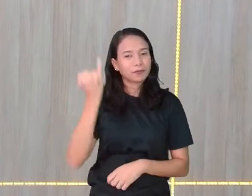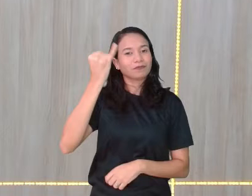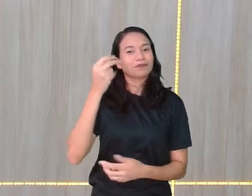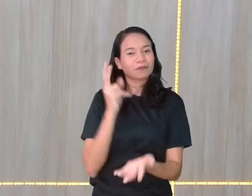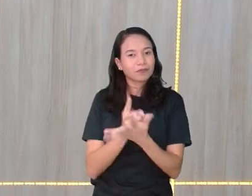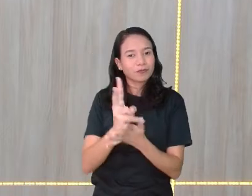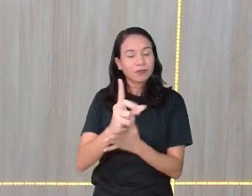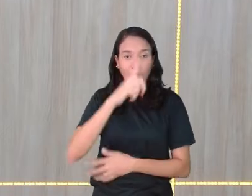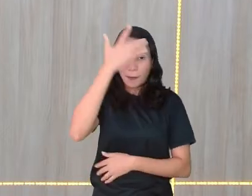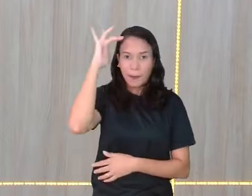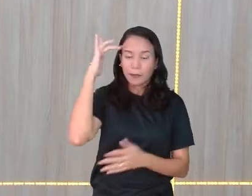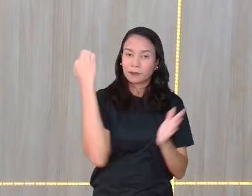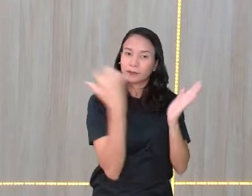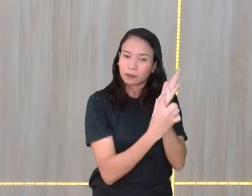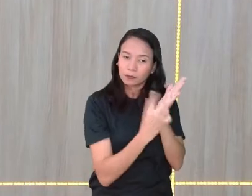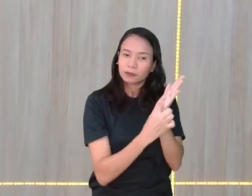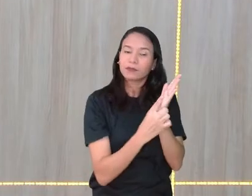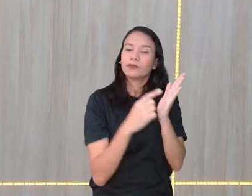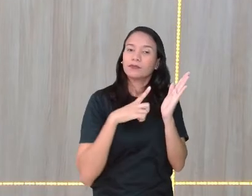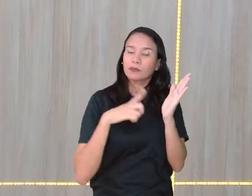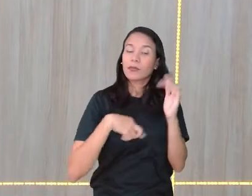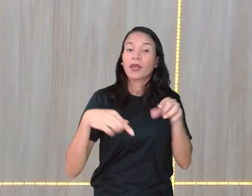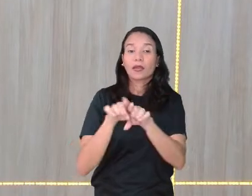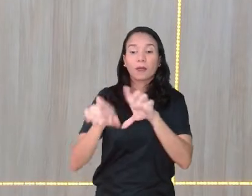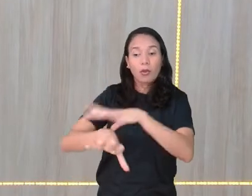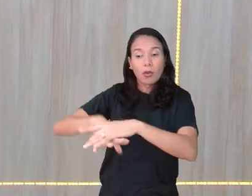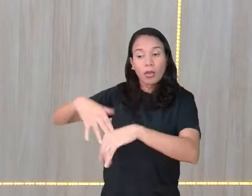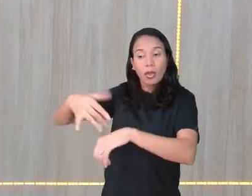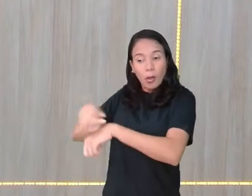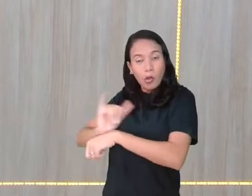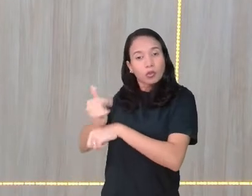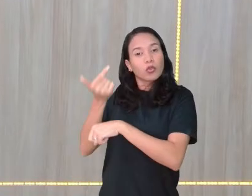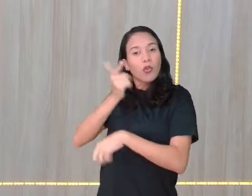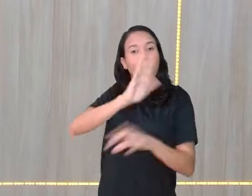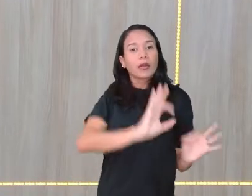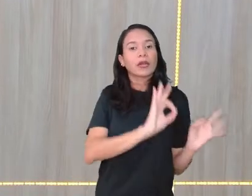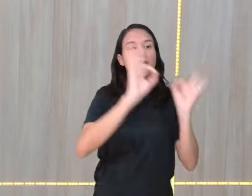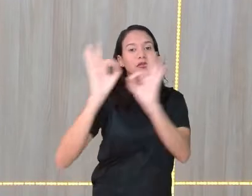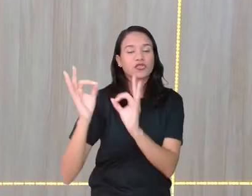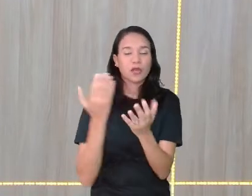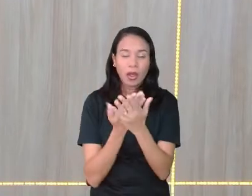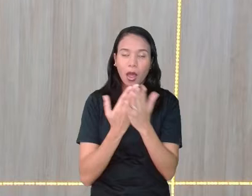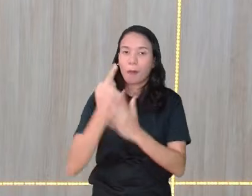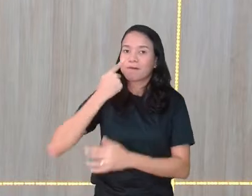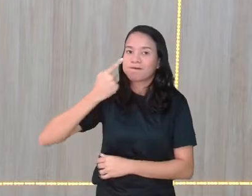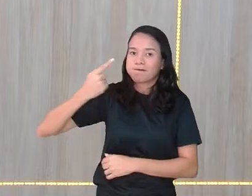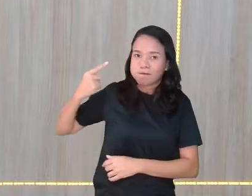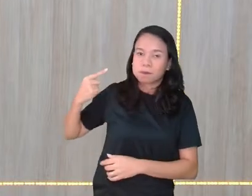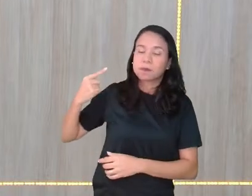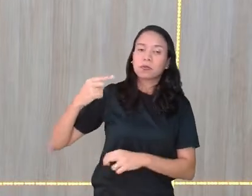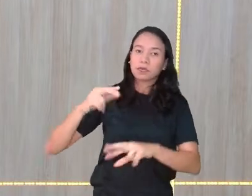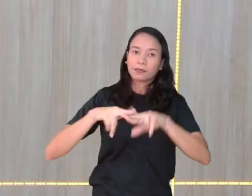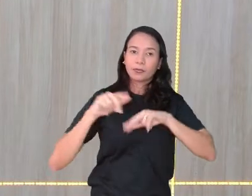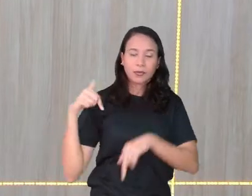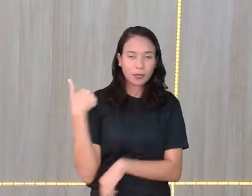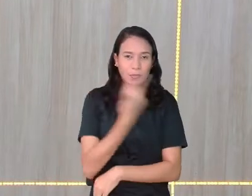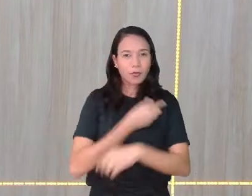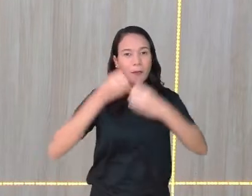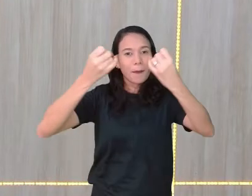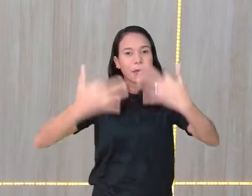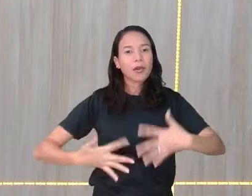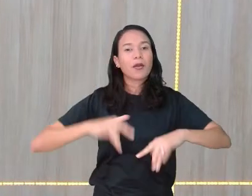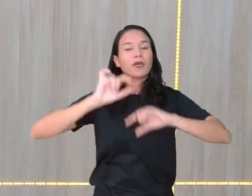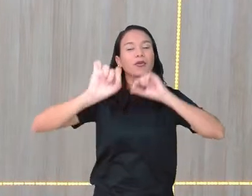Educa Recife, ter lá o nosso canal do YouTube para poder assistir as aulas anteriores. Quando a gente